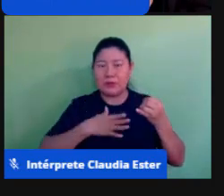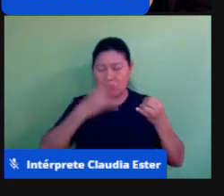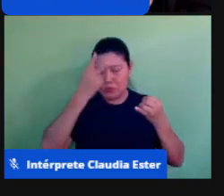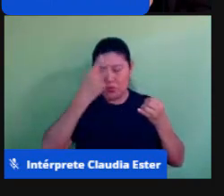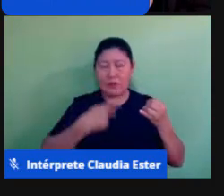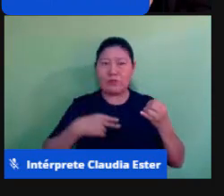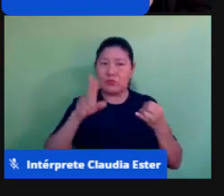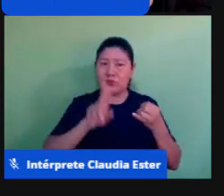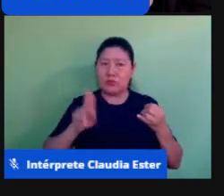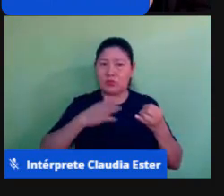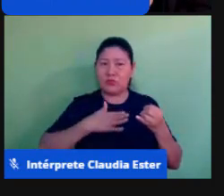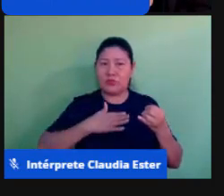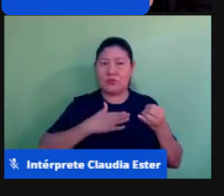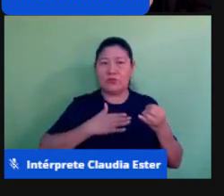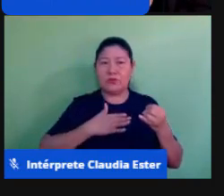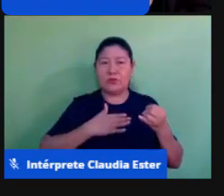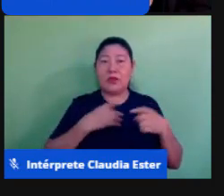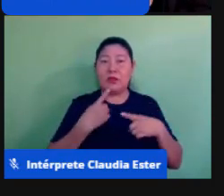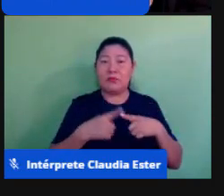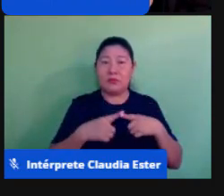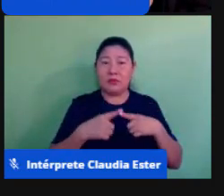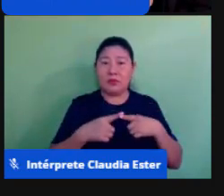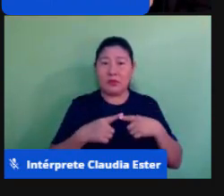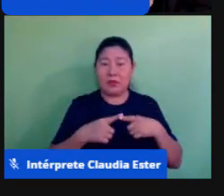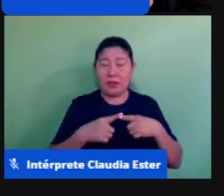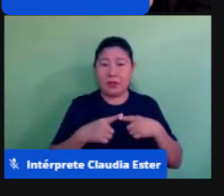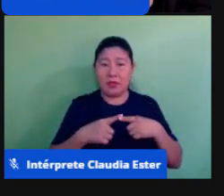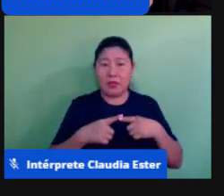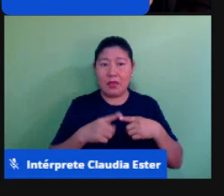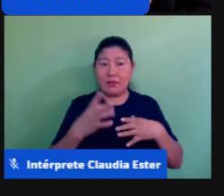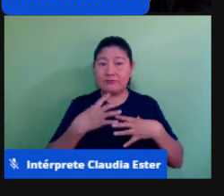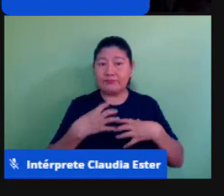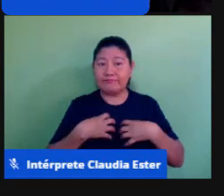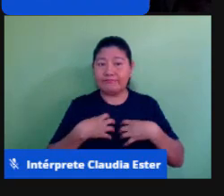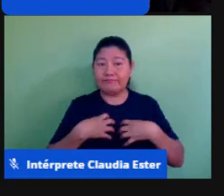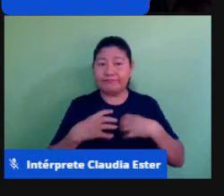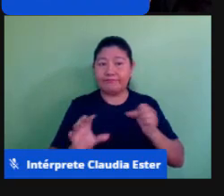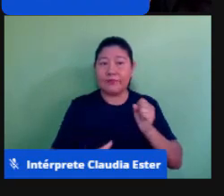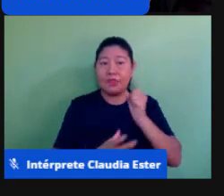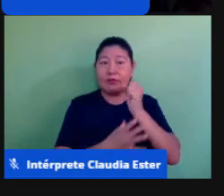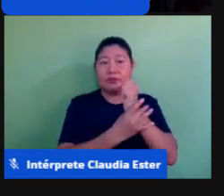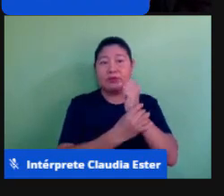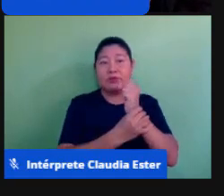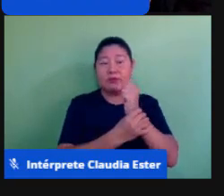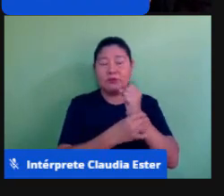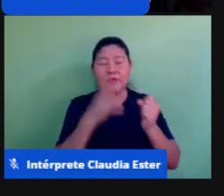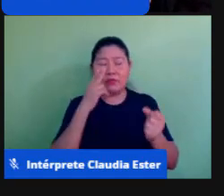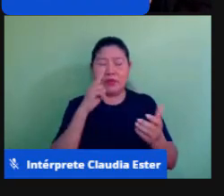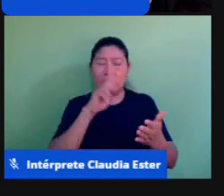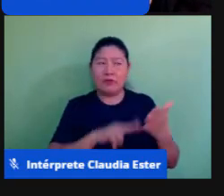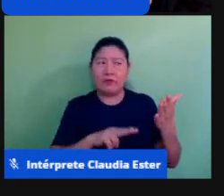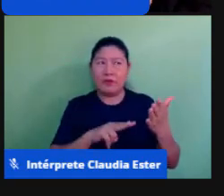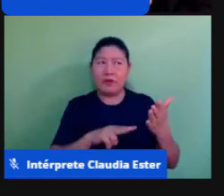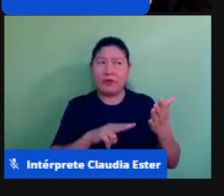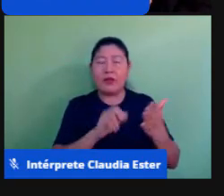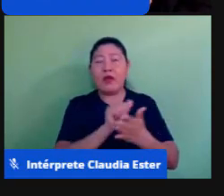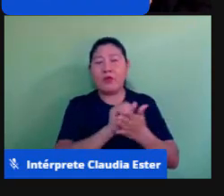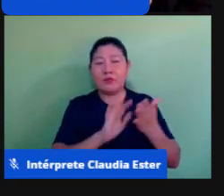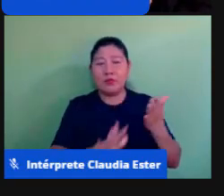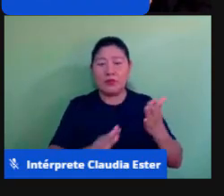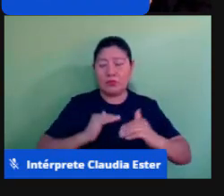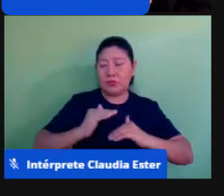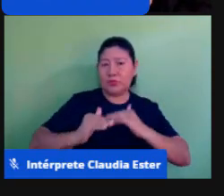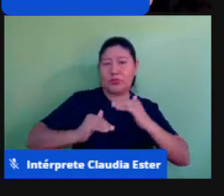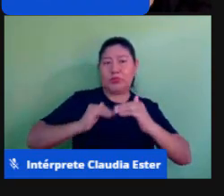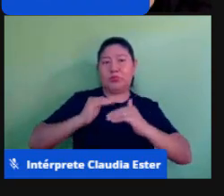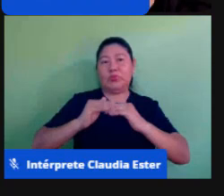quê? Porque eu acho que fica mais fácil para eu visualizar os meus alunos, a interação dos meus alunos,